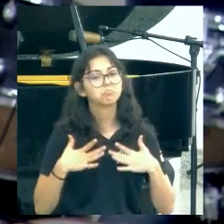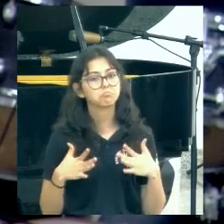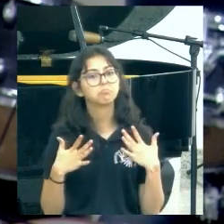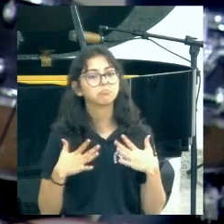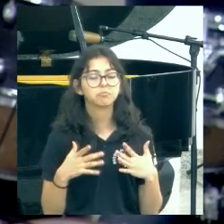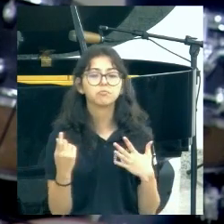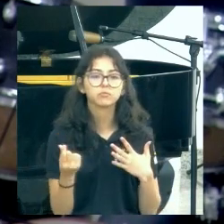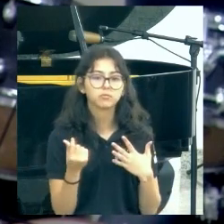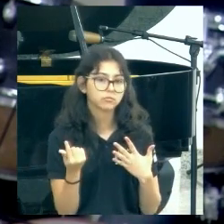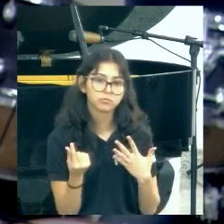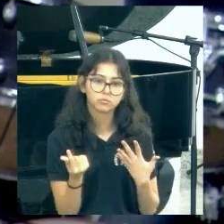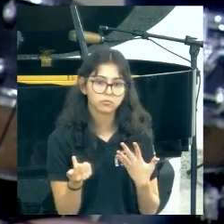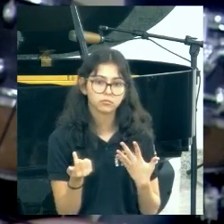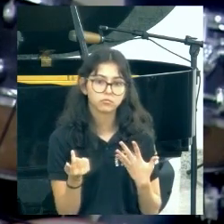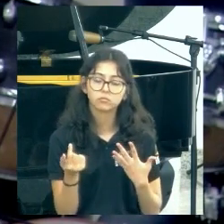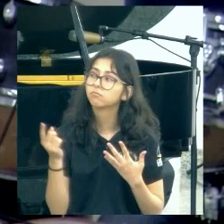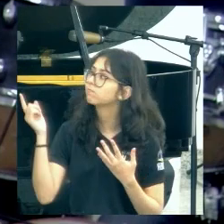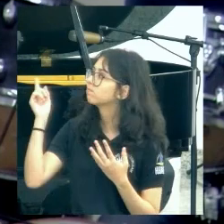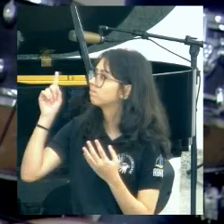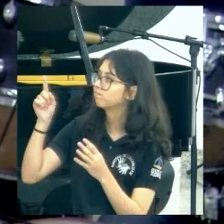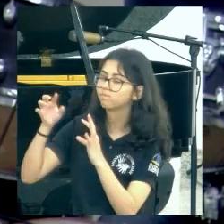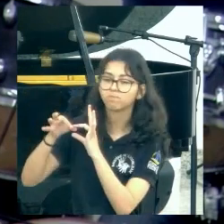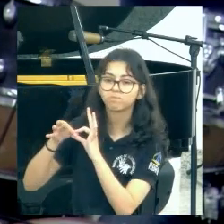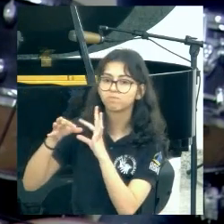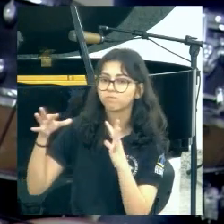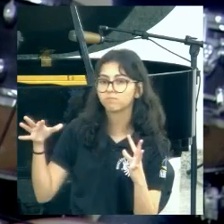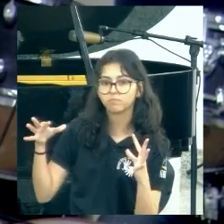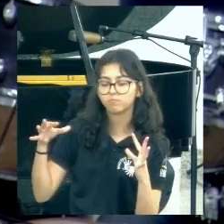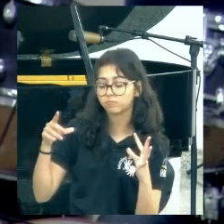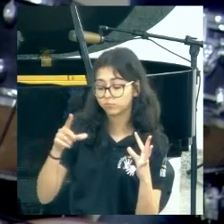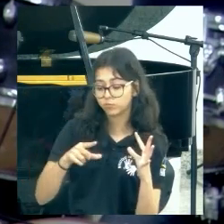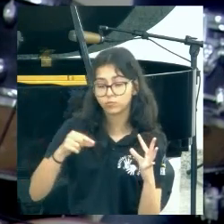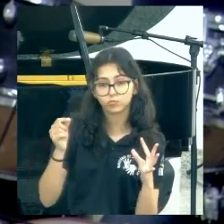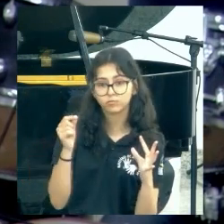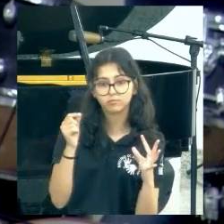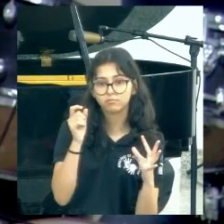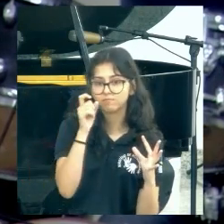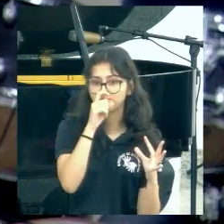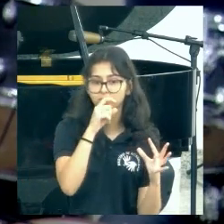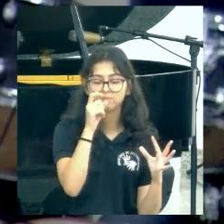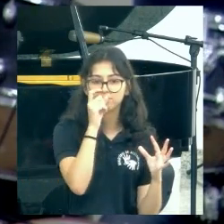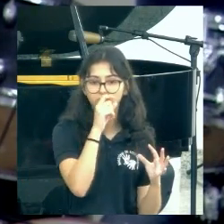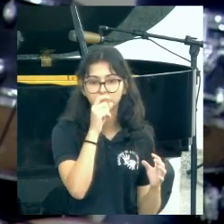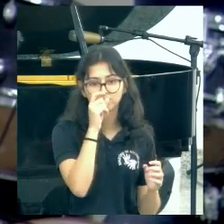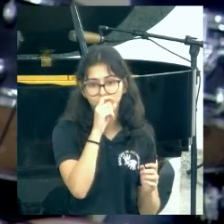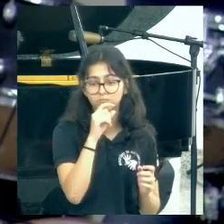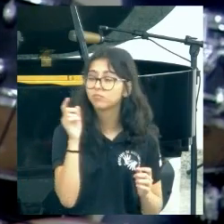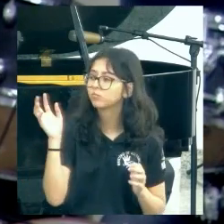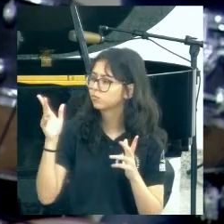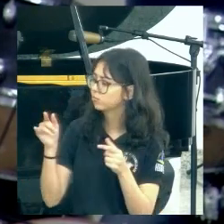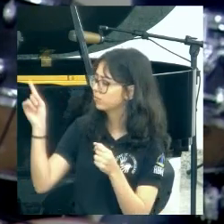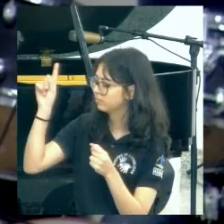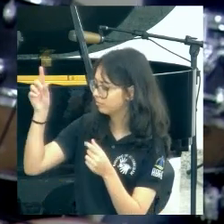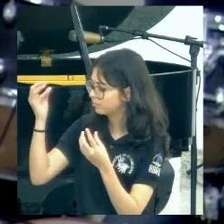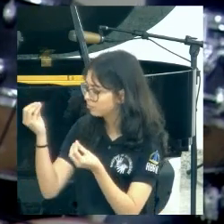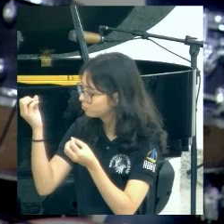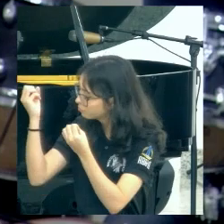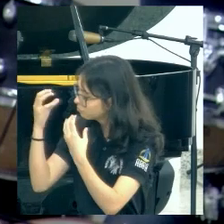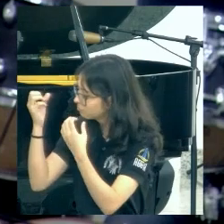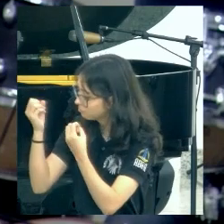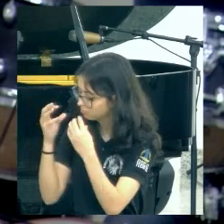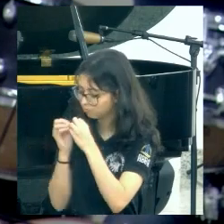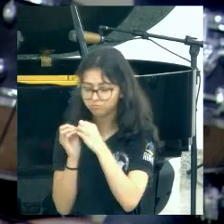Deus nos livre de escolher o engano e abrir mão de tudo que Deus nos ensinou ao longo da